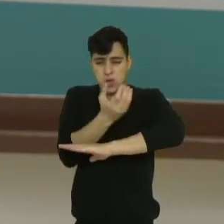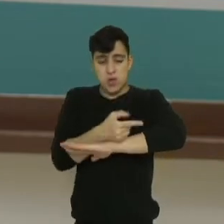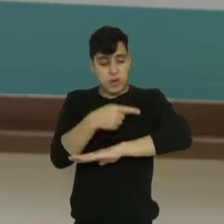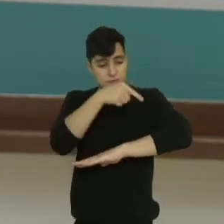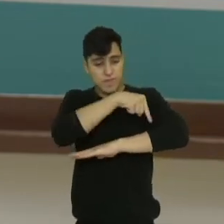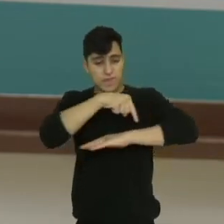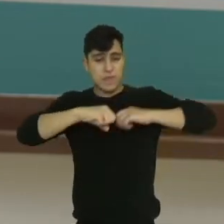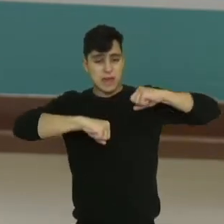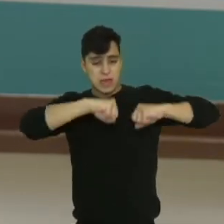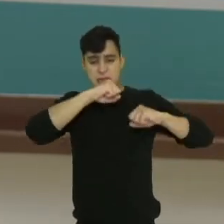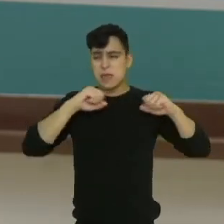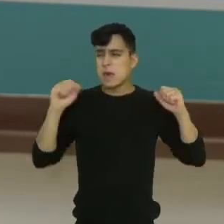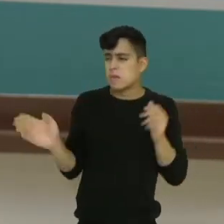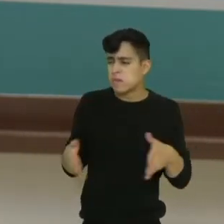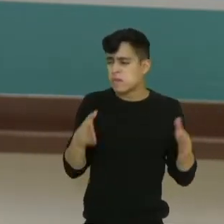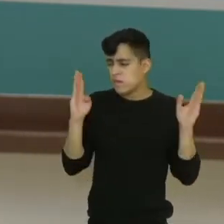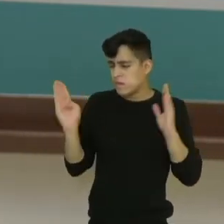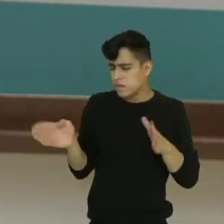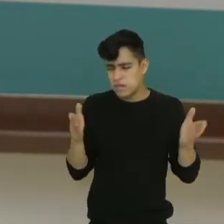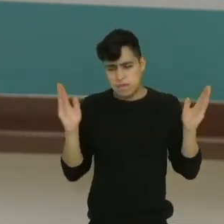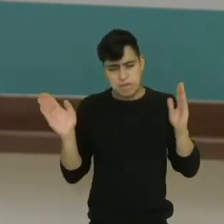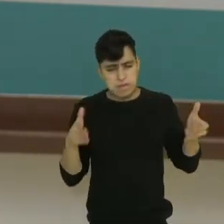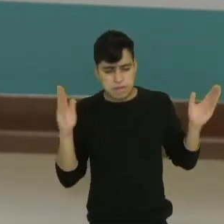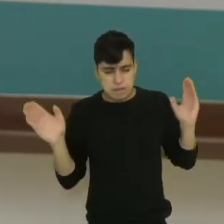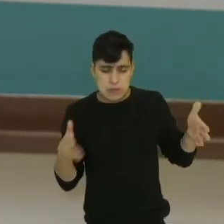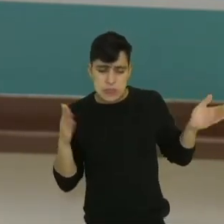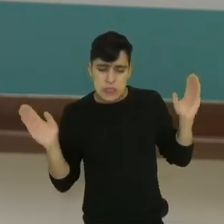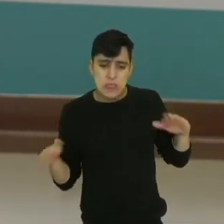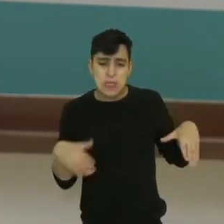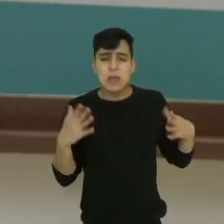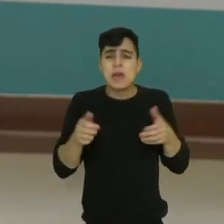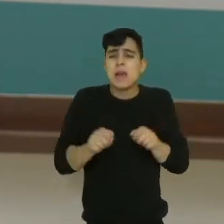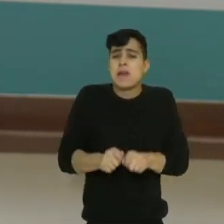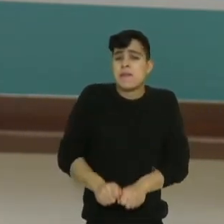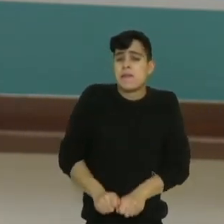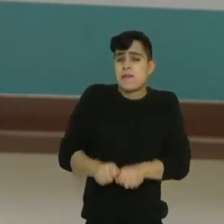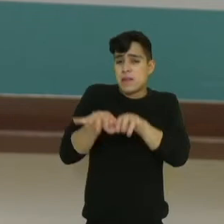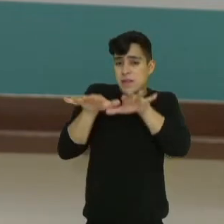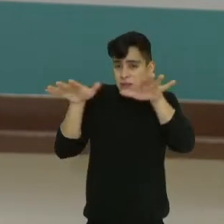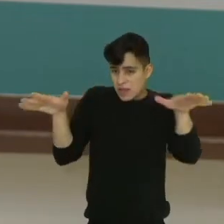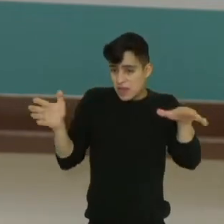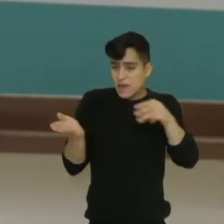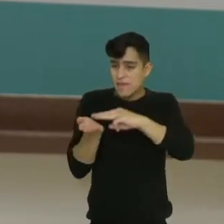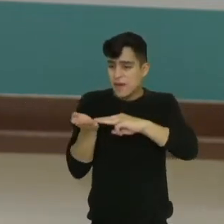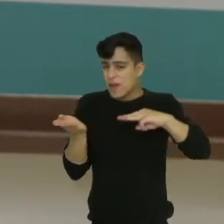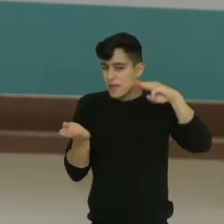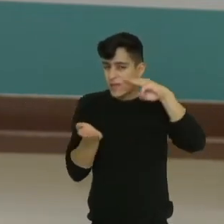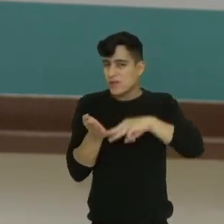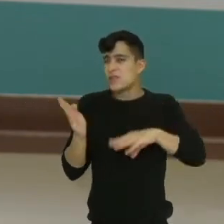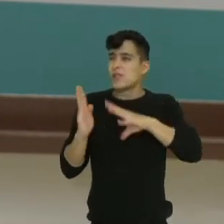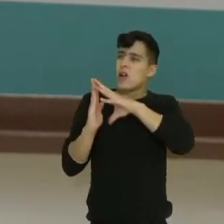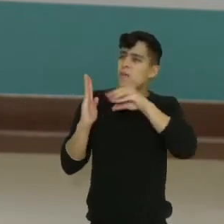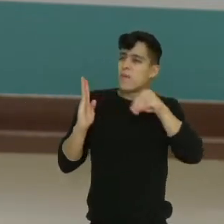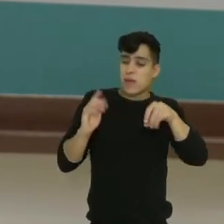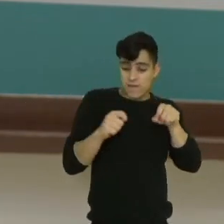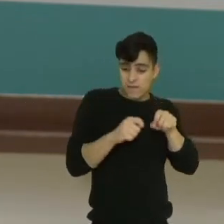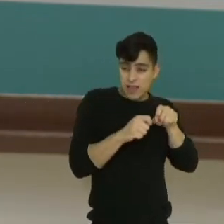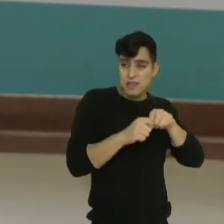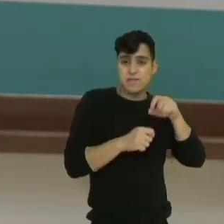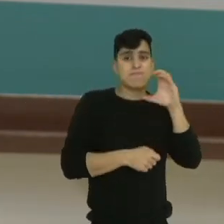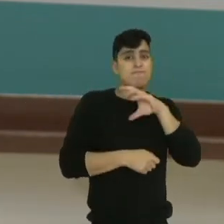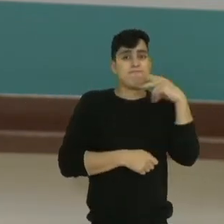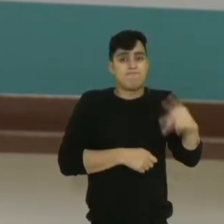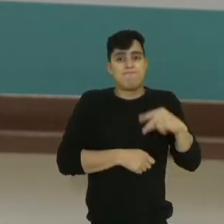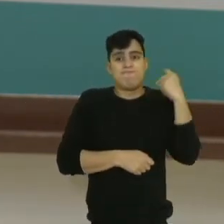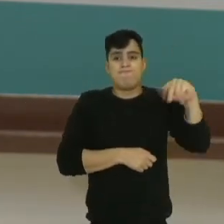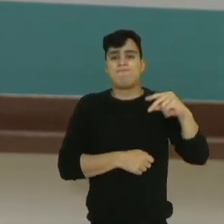este coordenado crescimento vai fazer com que se dissemine as metodologias de produção. Então nós percebemos que além